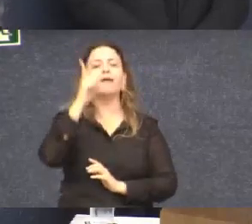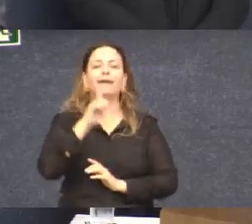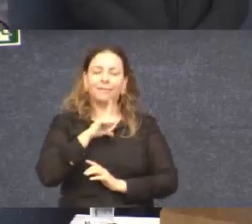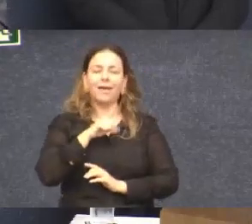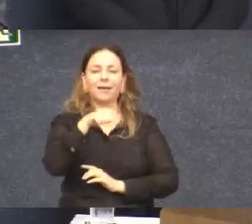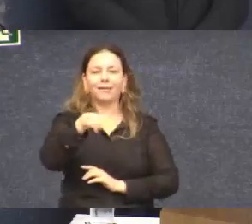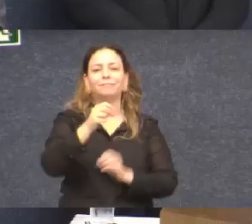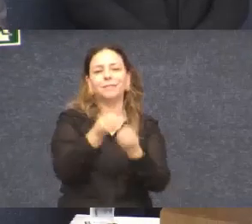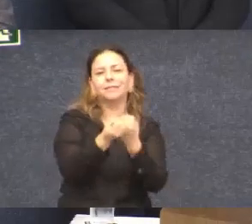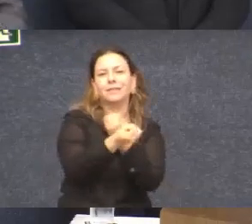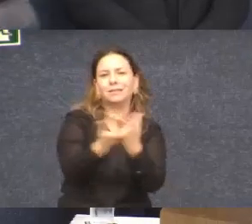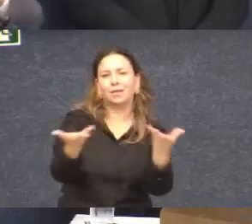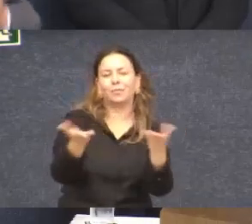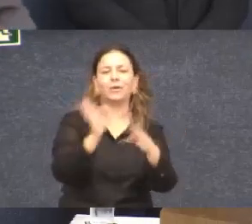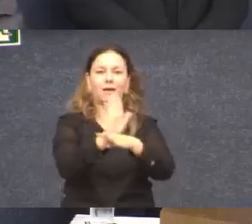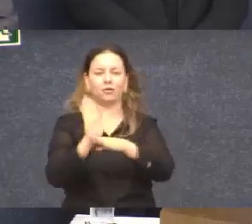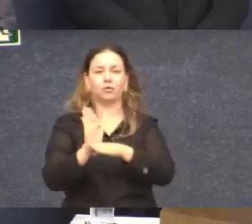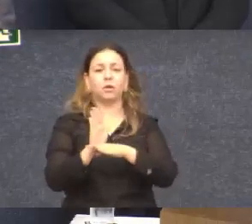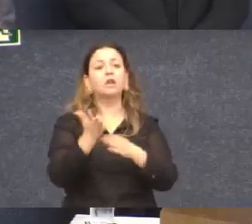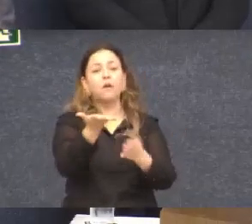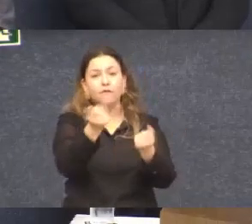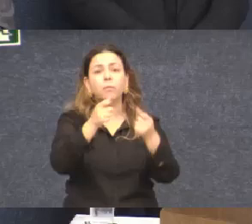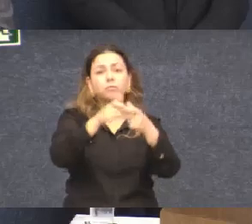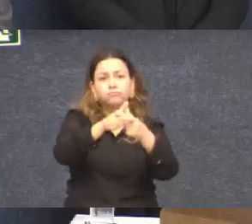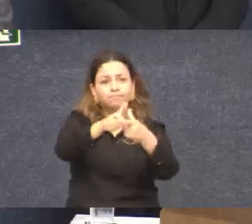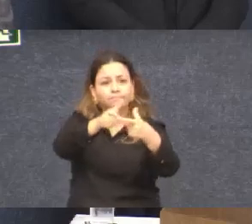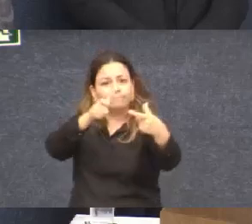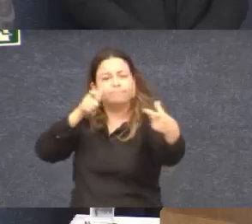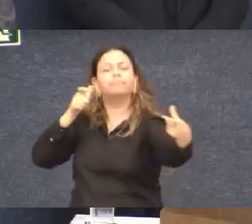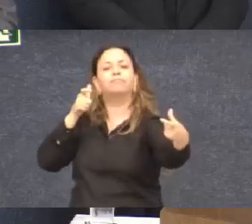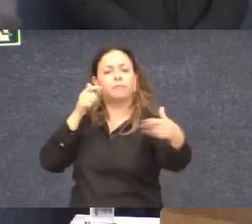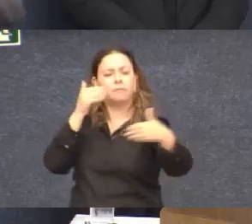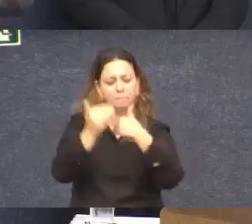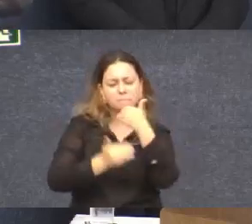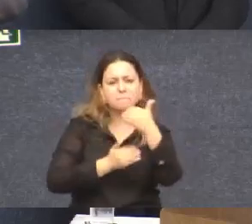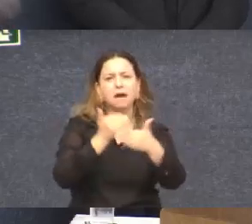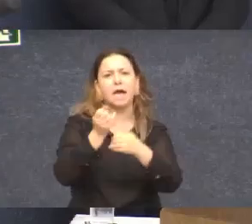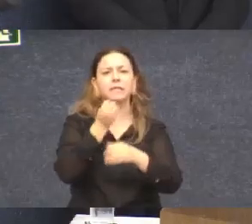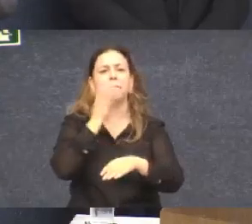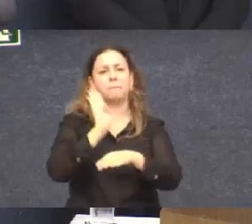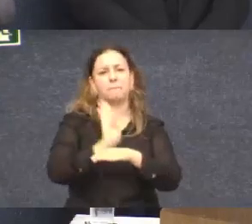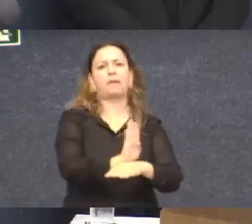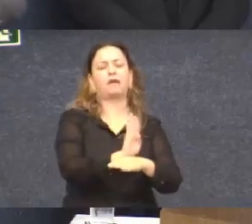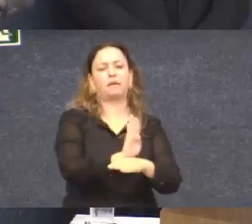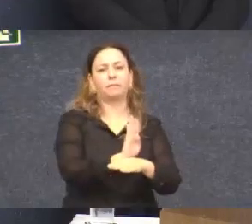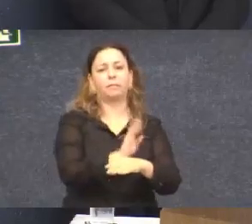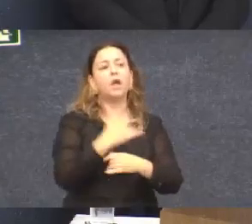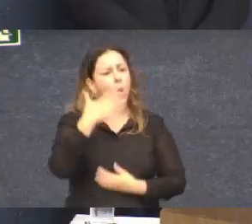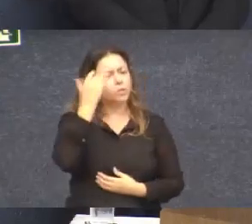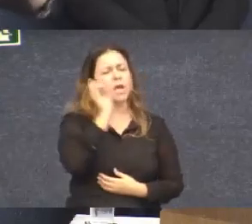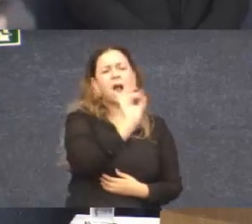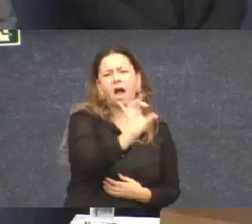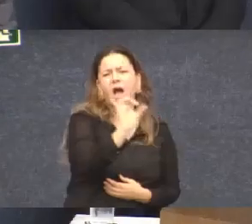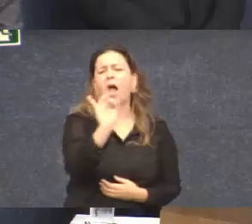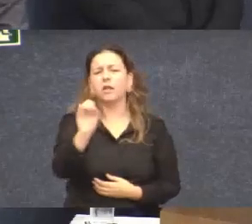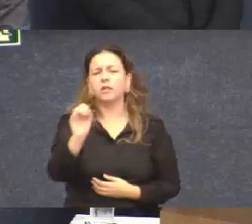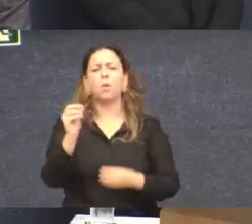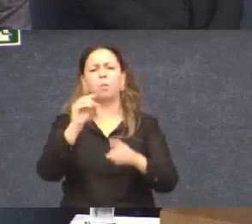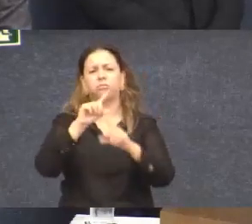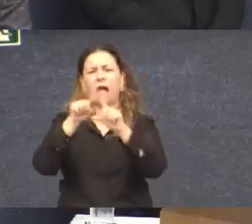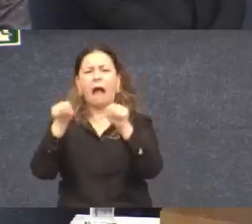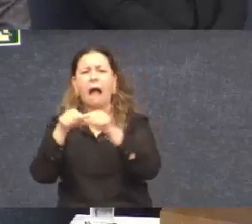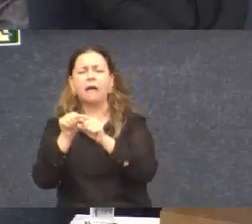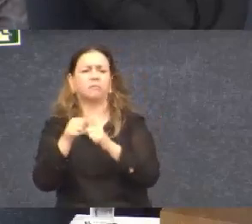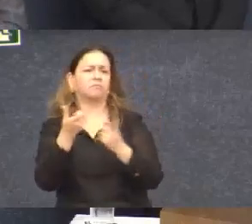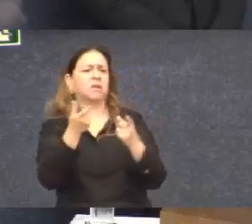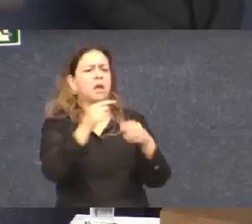Então, vamos ampliar, vamos levar para frente essa benfeitoria. Eu sei que cada um na sua área, seja na educação,